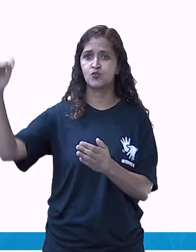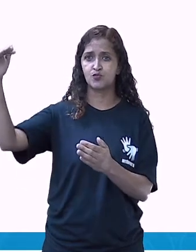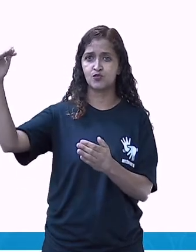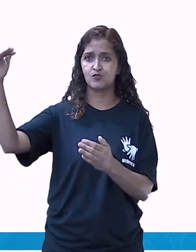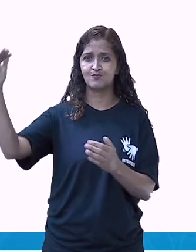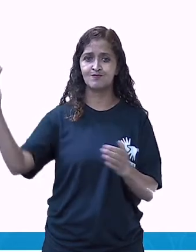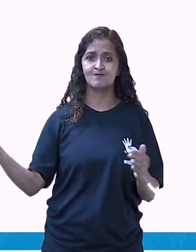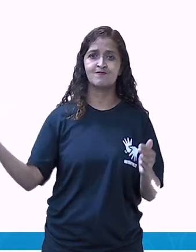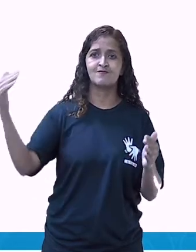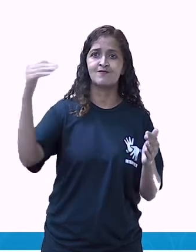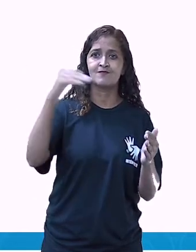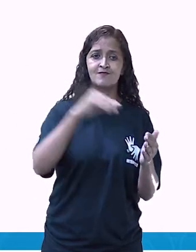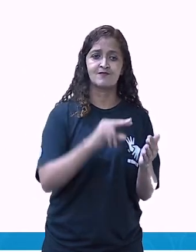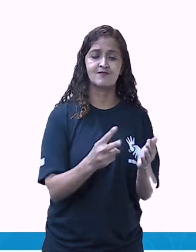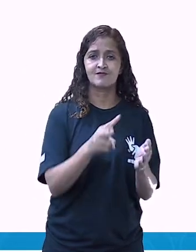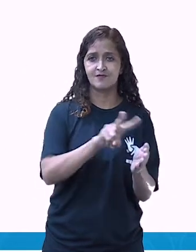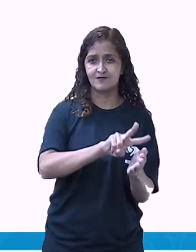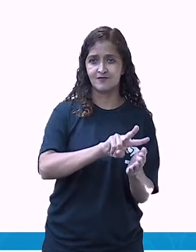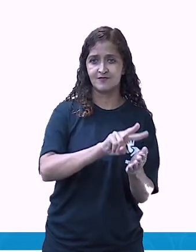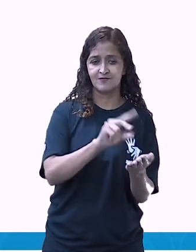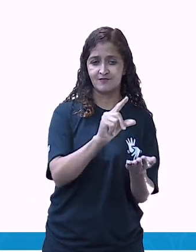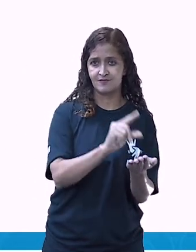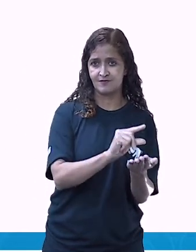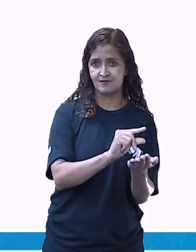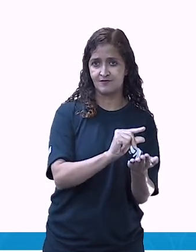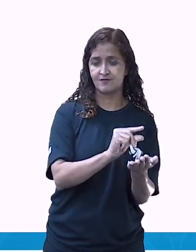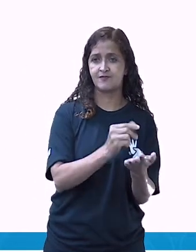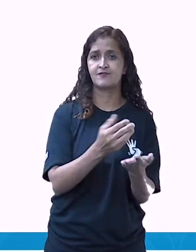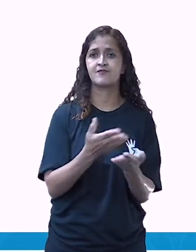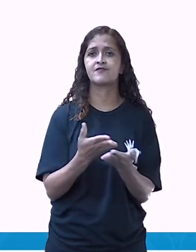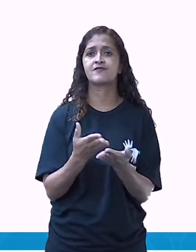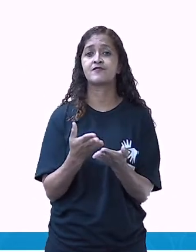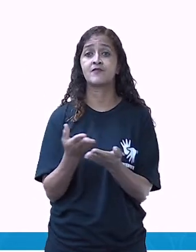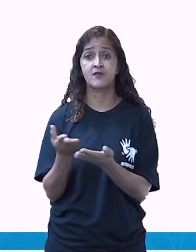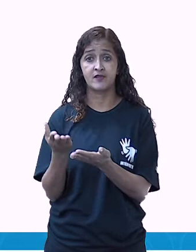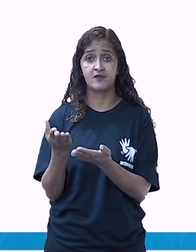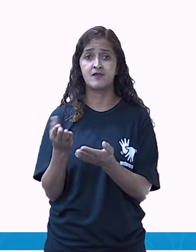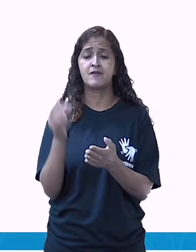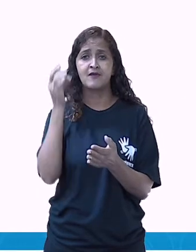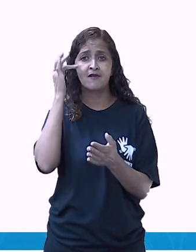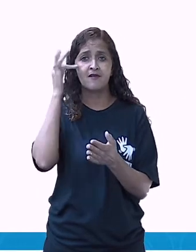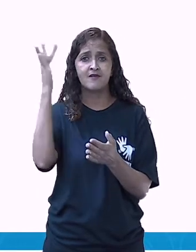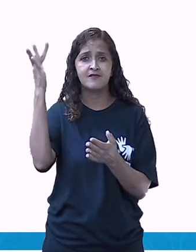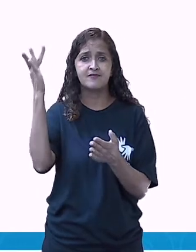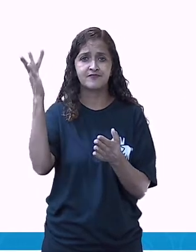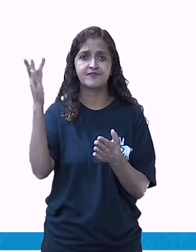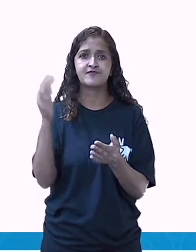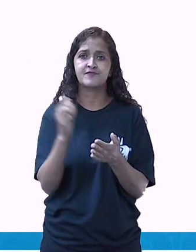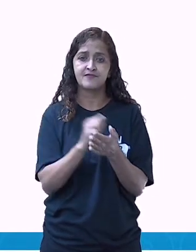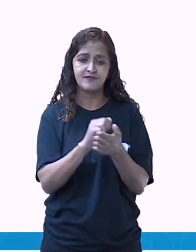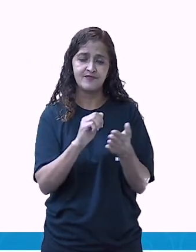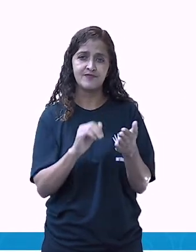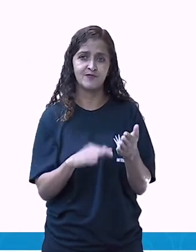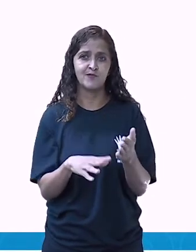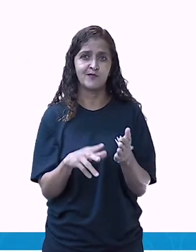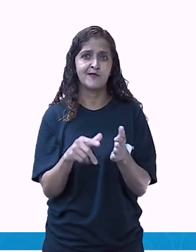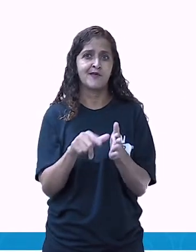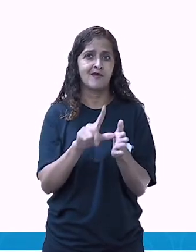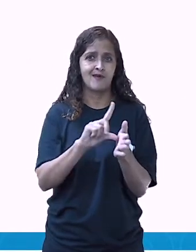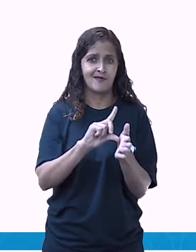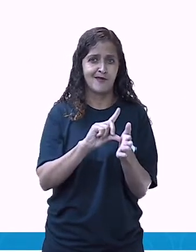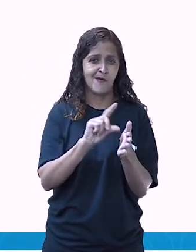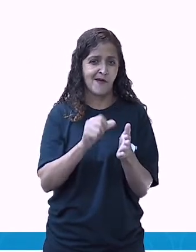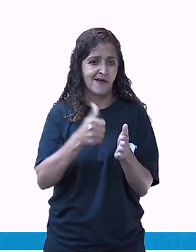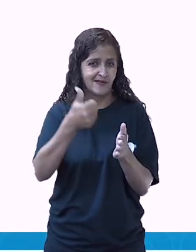o menor, então é só eu procurar o maior número. E aqui está mais fácil porque no exercício anterior nós fomos até